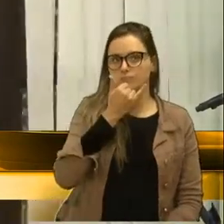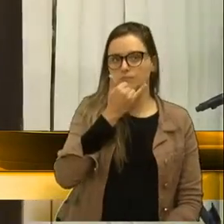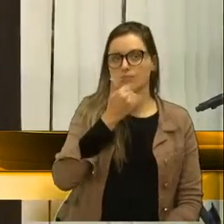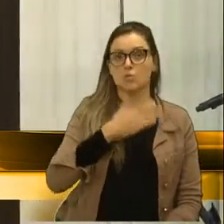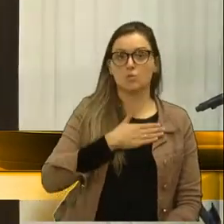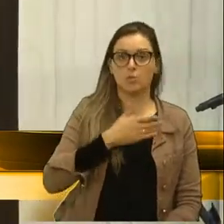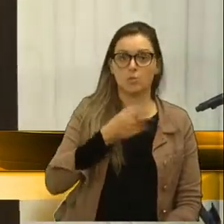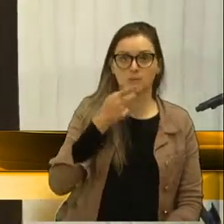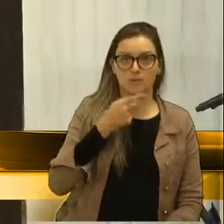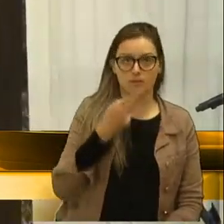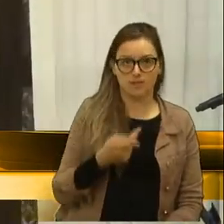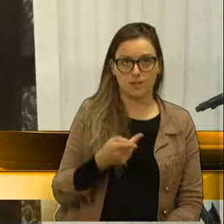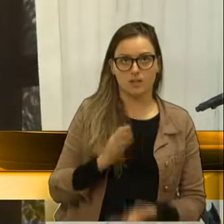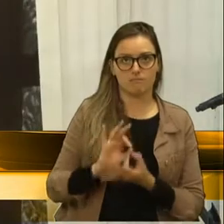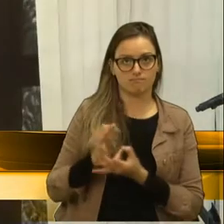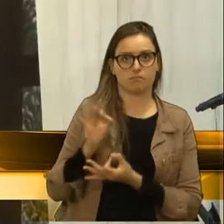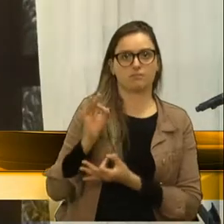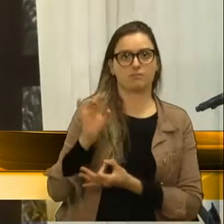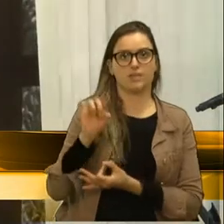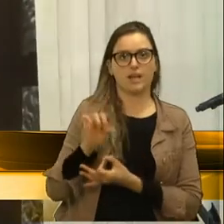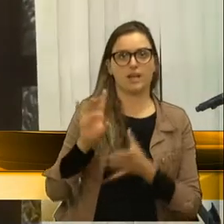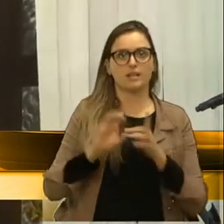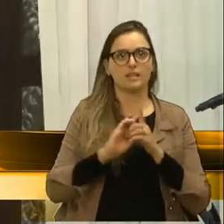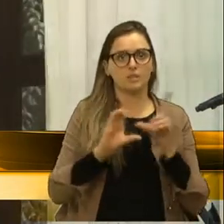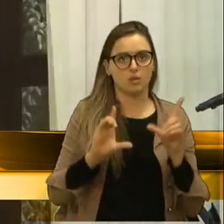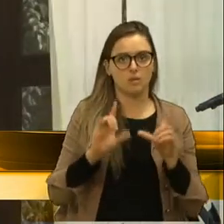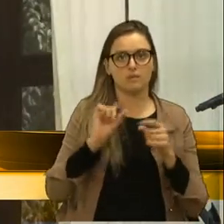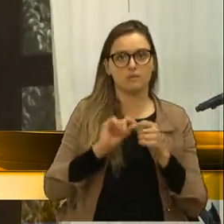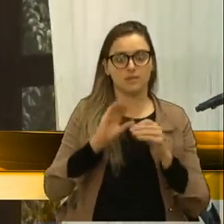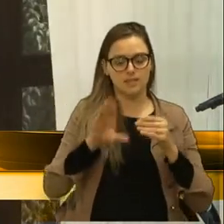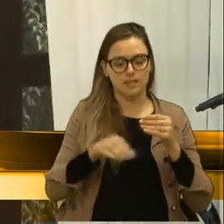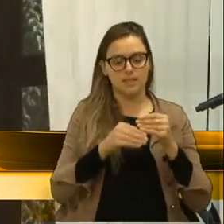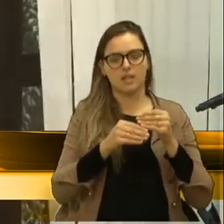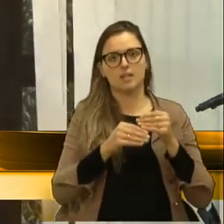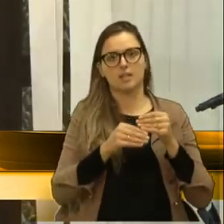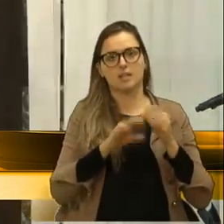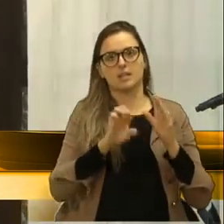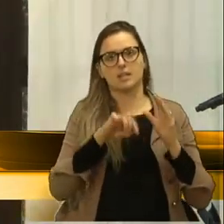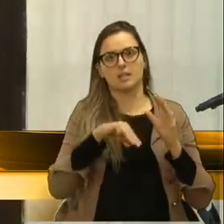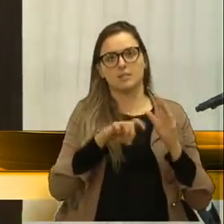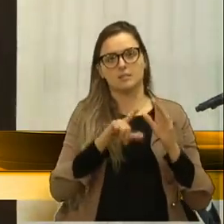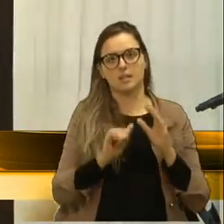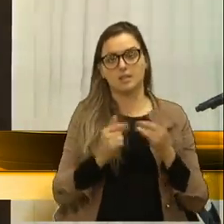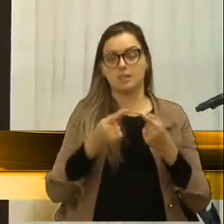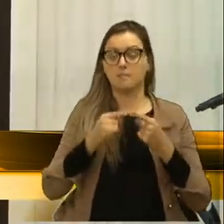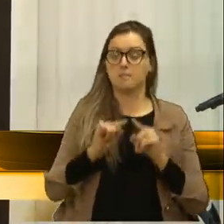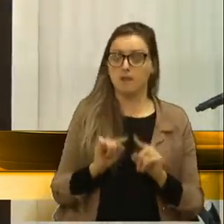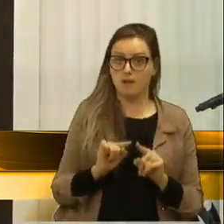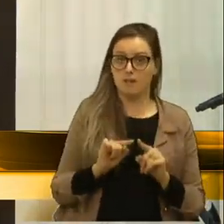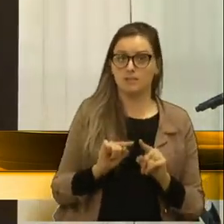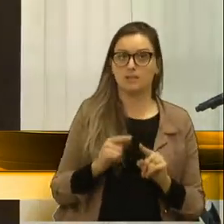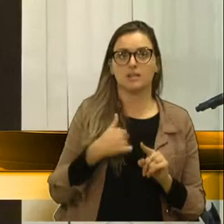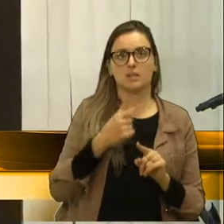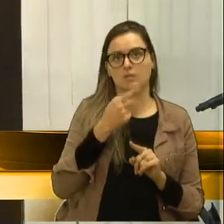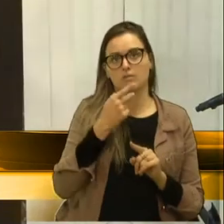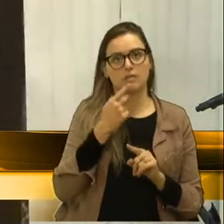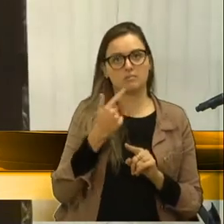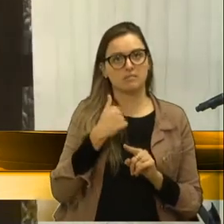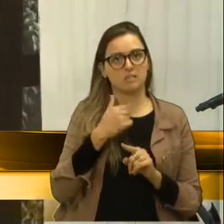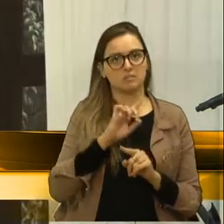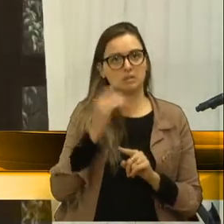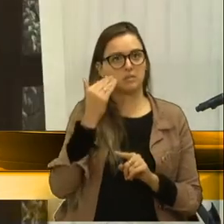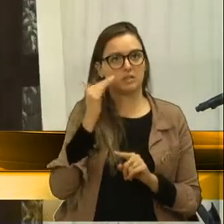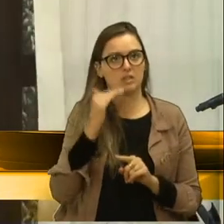desabafo, é democrático fazer uma emenda, mas, hipoteticamente, eu sinceramente não entendi a emenda. Se a